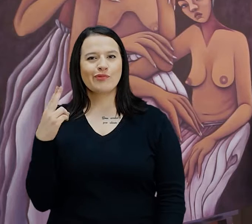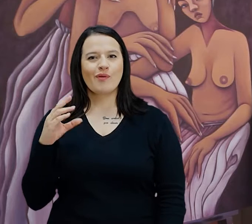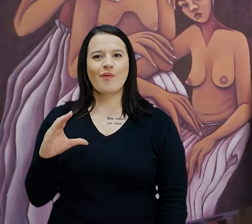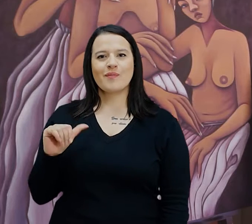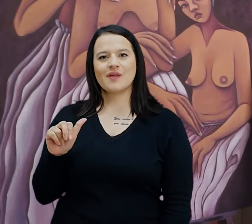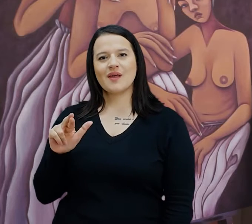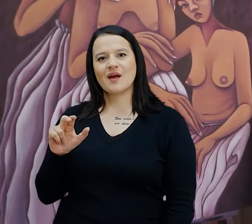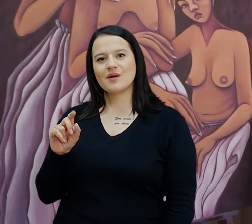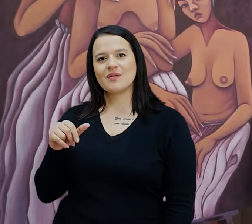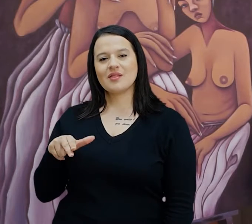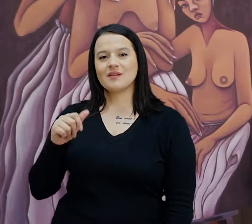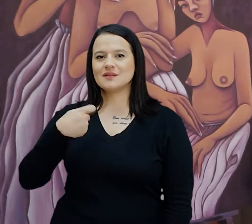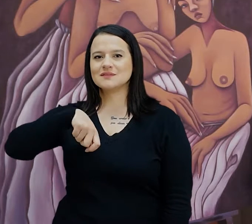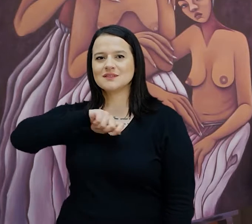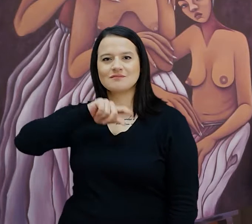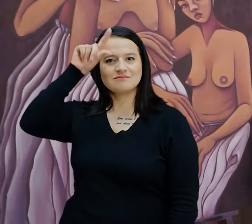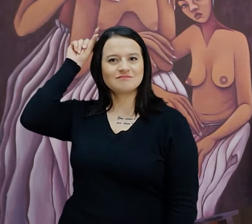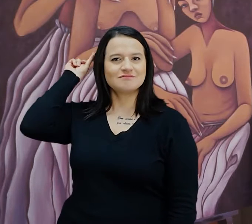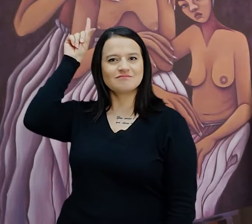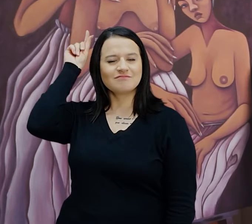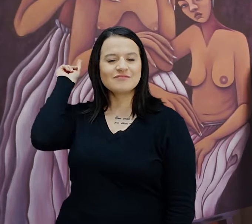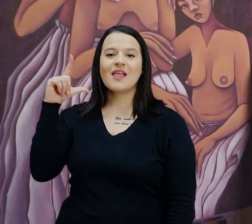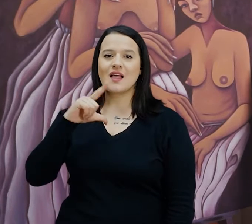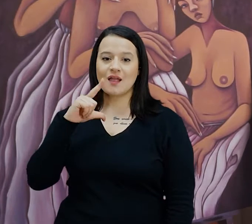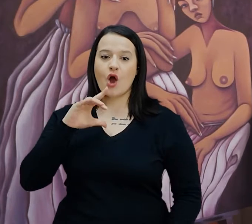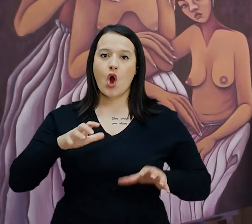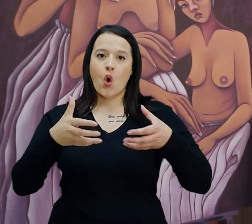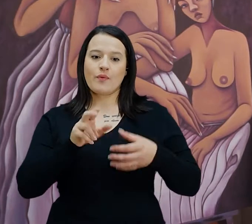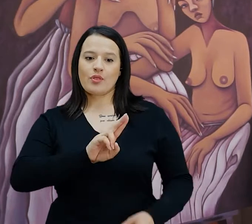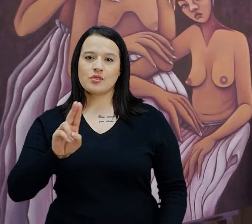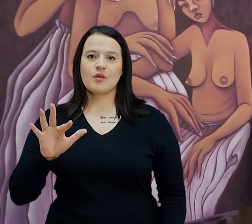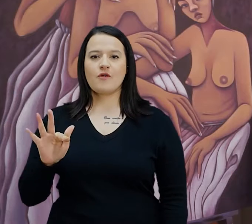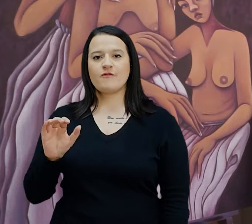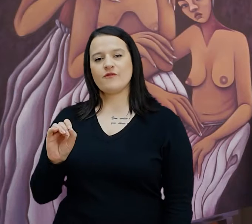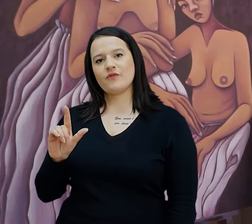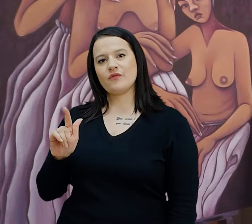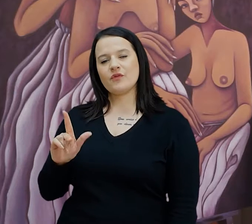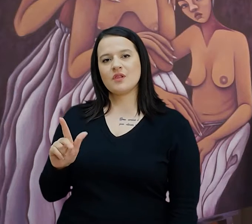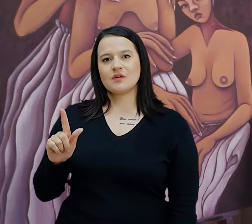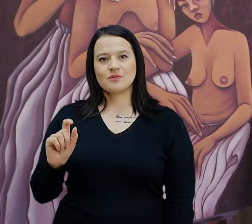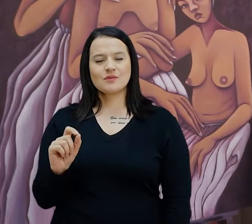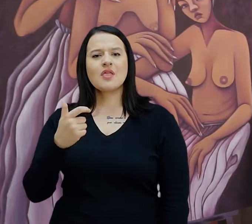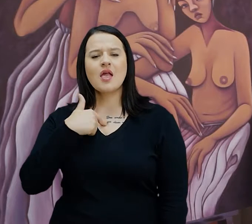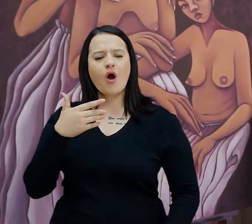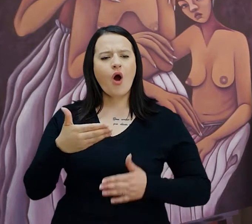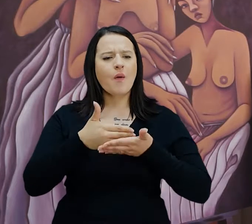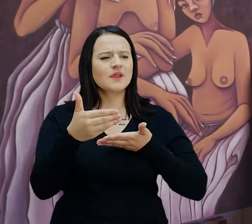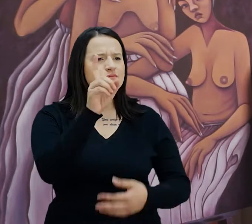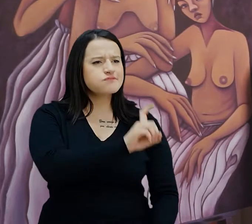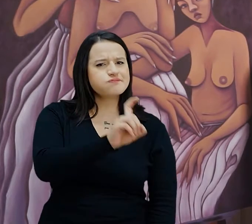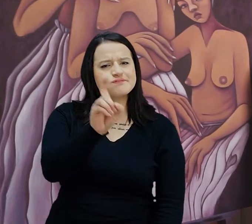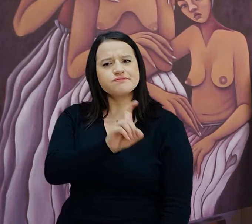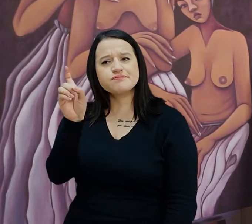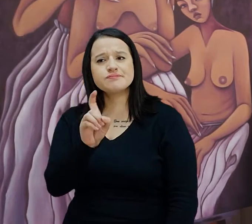meu nome é Carolina, eu assino a Fôlego na Rua. Eu comecei a fazer intervenção urbana